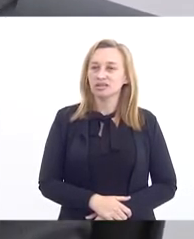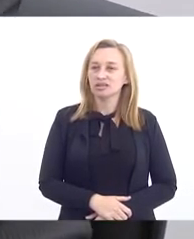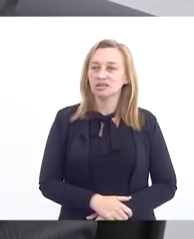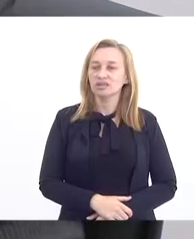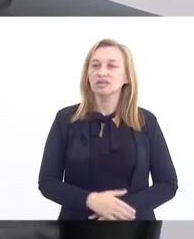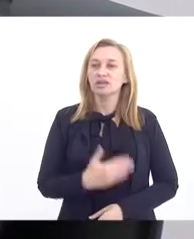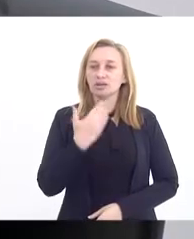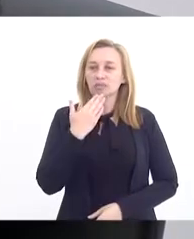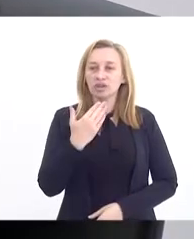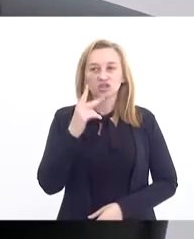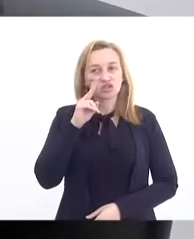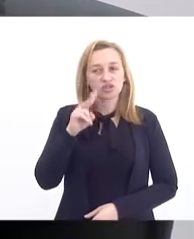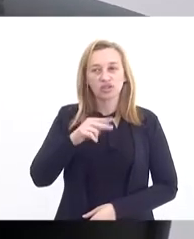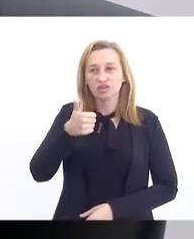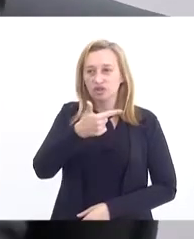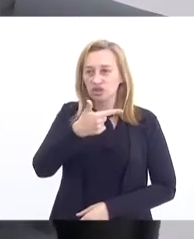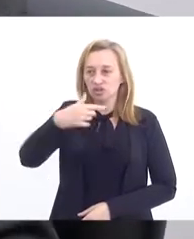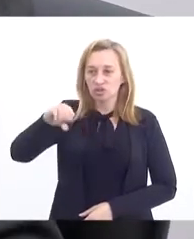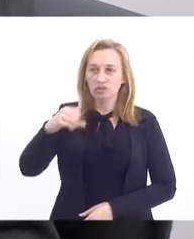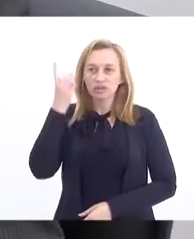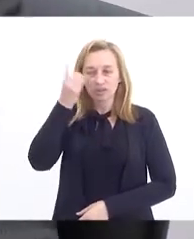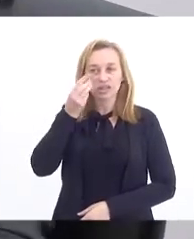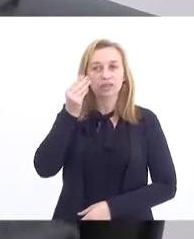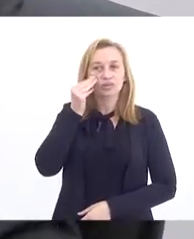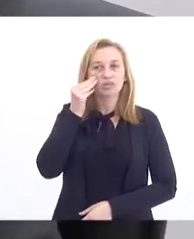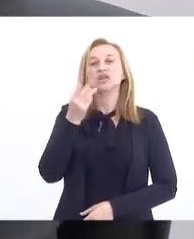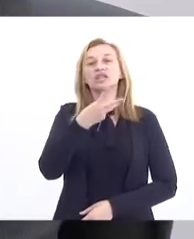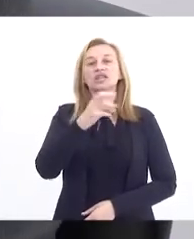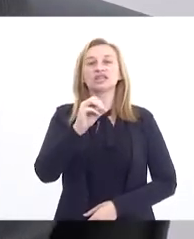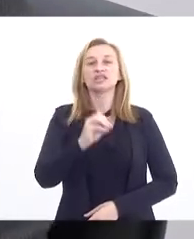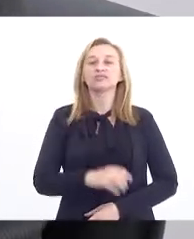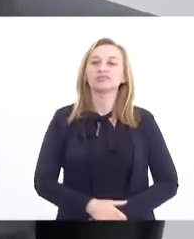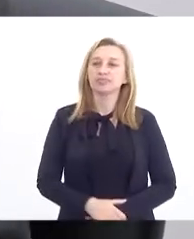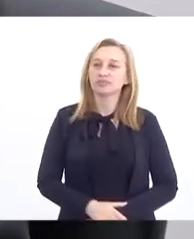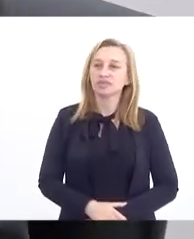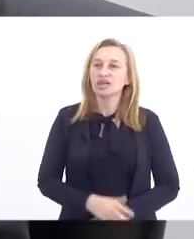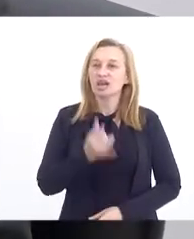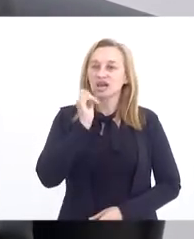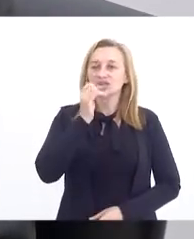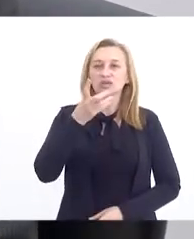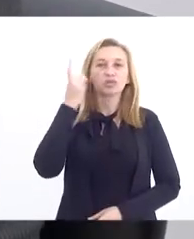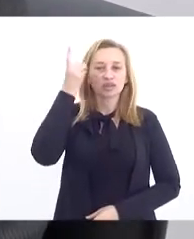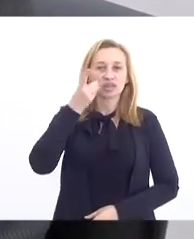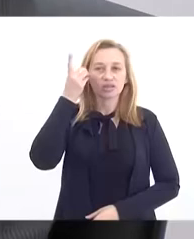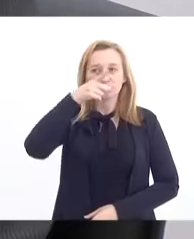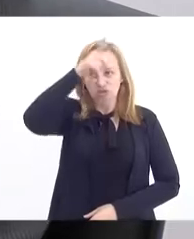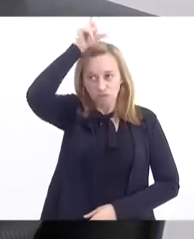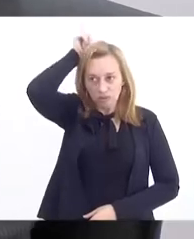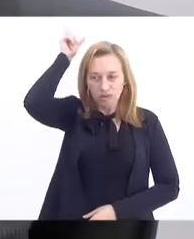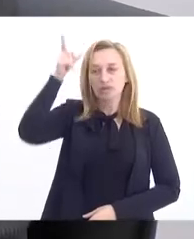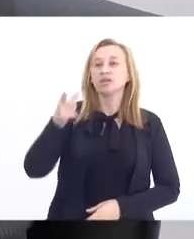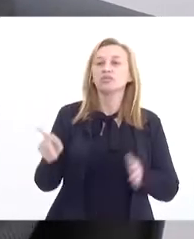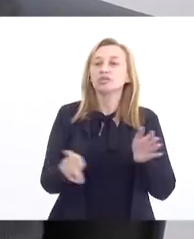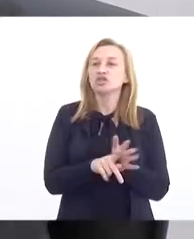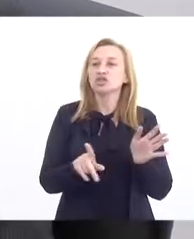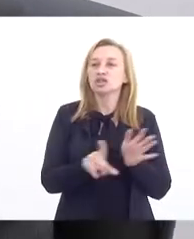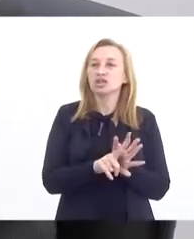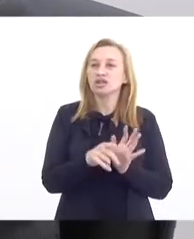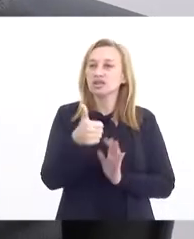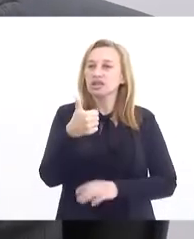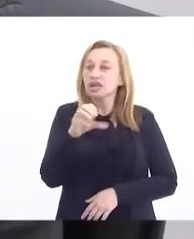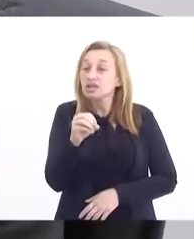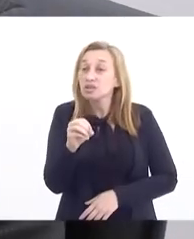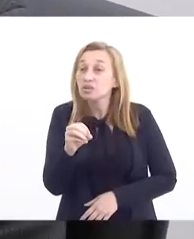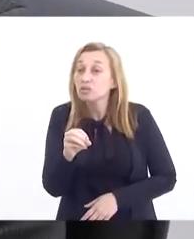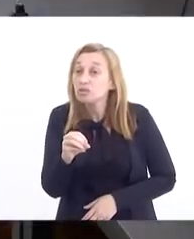Concedido o pedido de vista do 29, deputada Mônica. 30 da pauta. Relator, deputado Luiz Paulo. Projeto de lei 10...